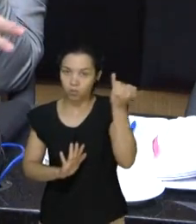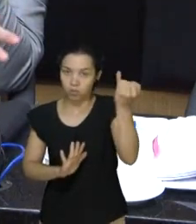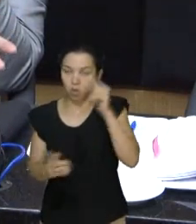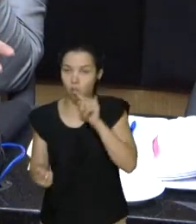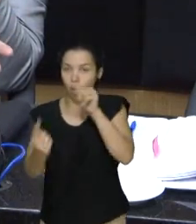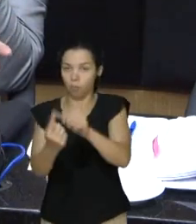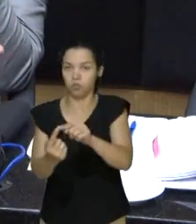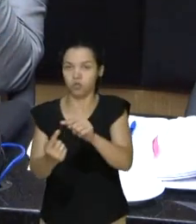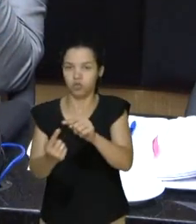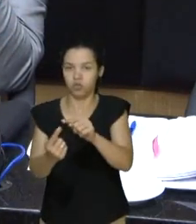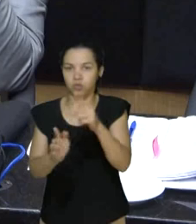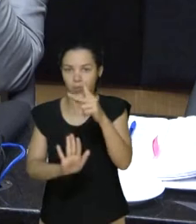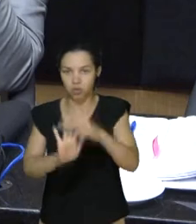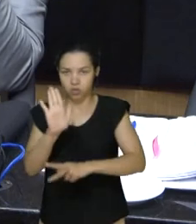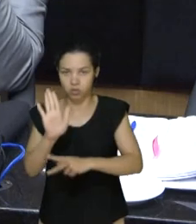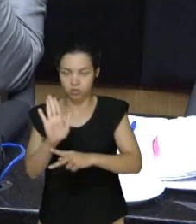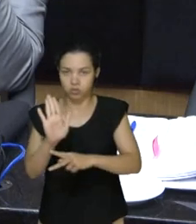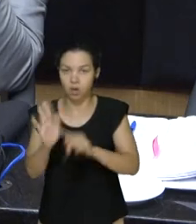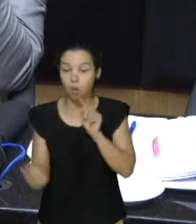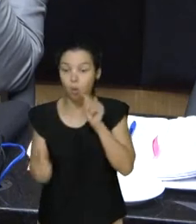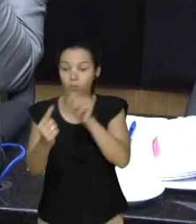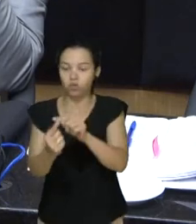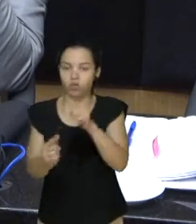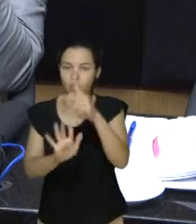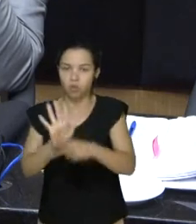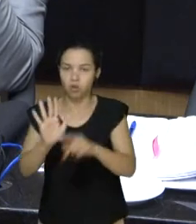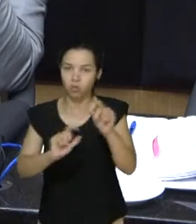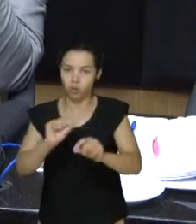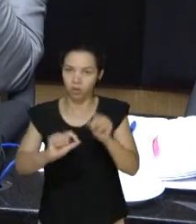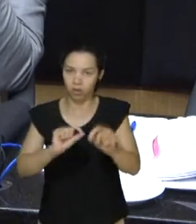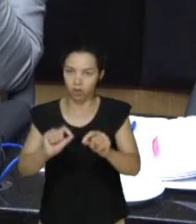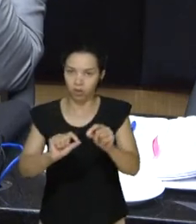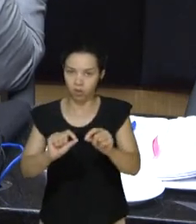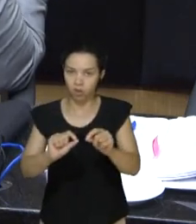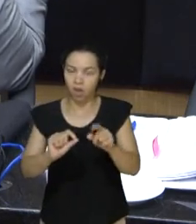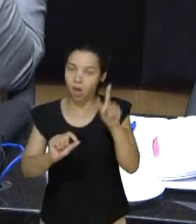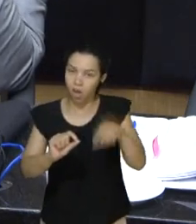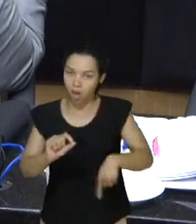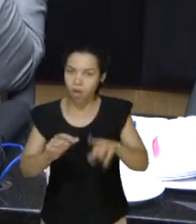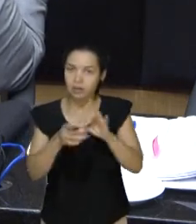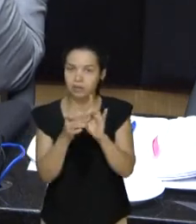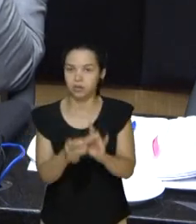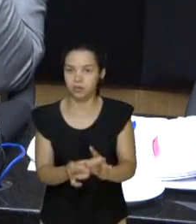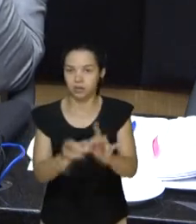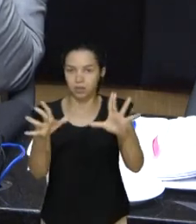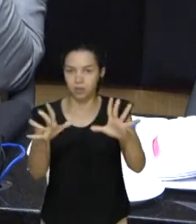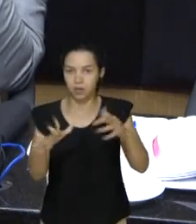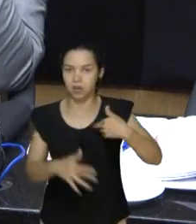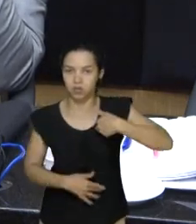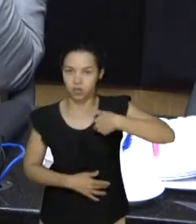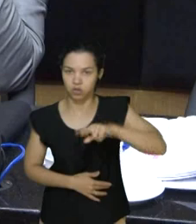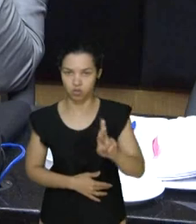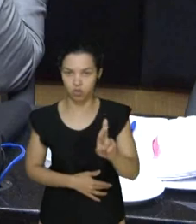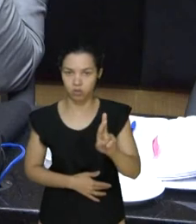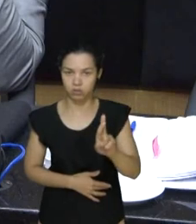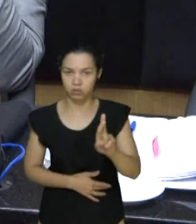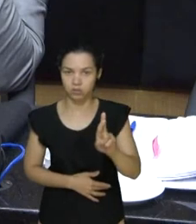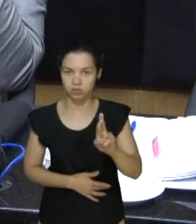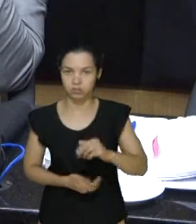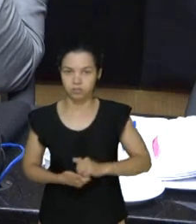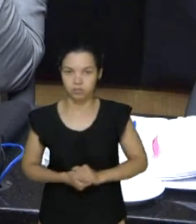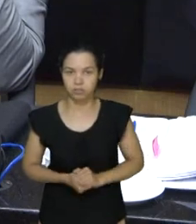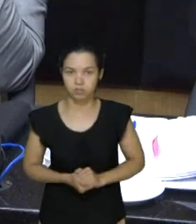do projeto é exatamente trabalhar pela liberdade religiosa. Não